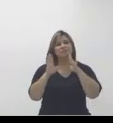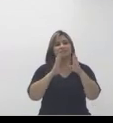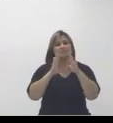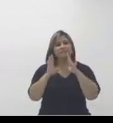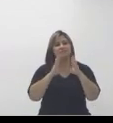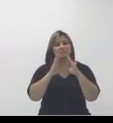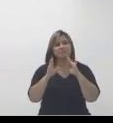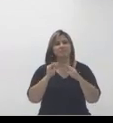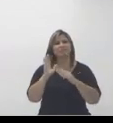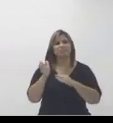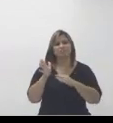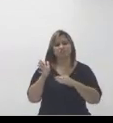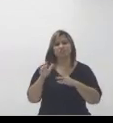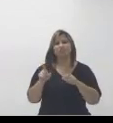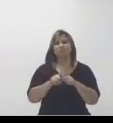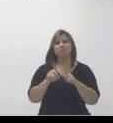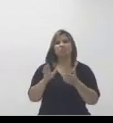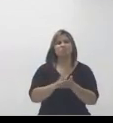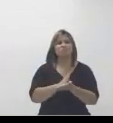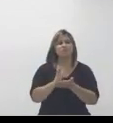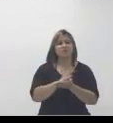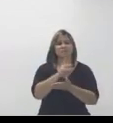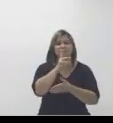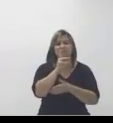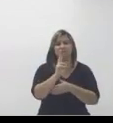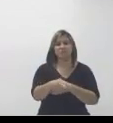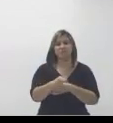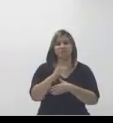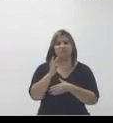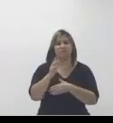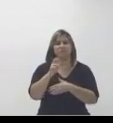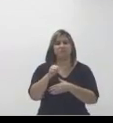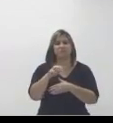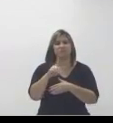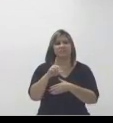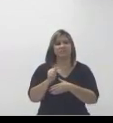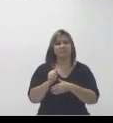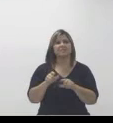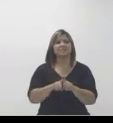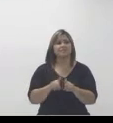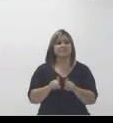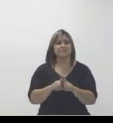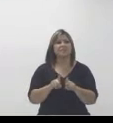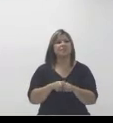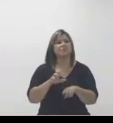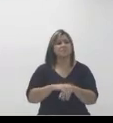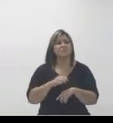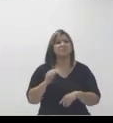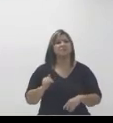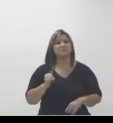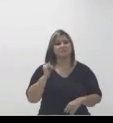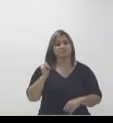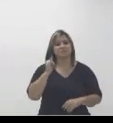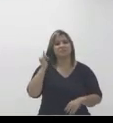algumas questões que já foram respondidas pela fernanda e o que é interessante a gente também frisar mais uma vez que a participação está